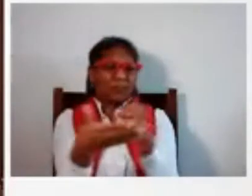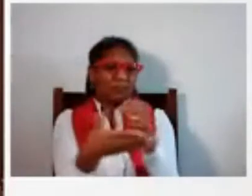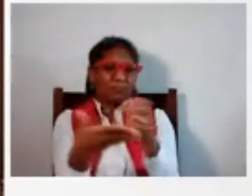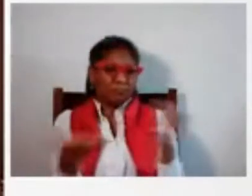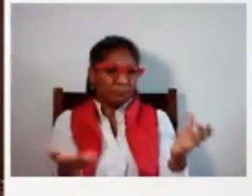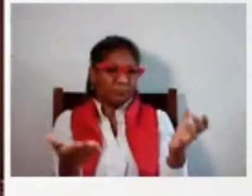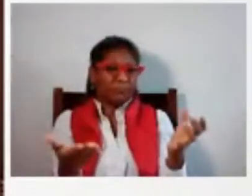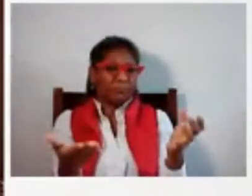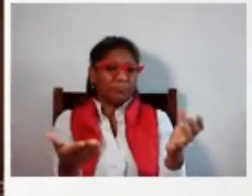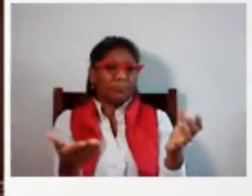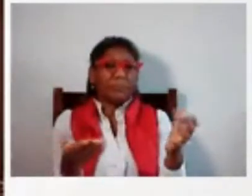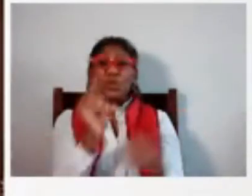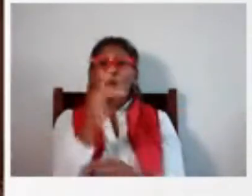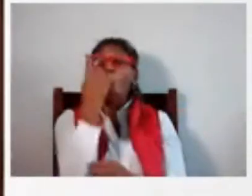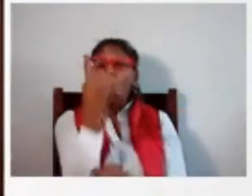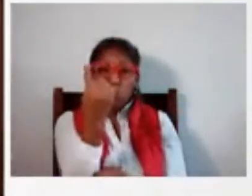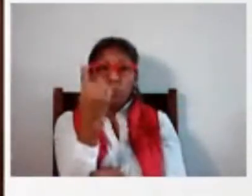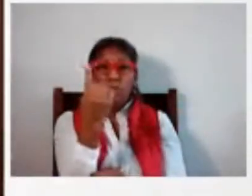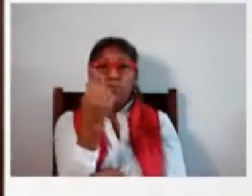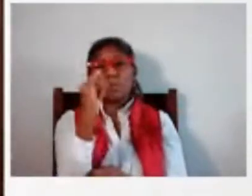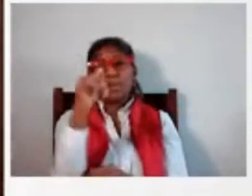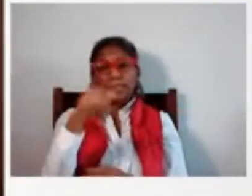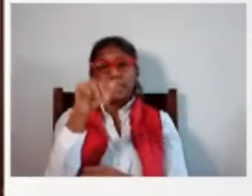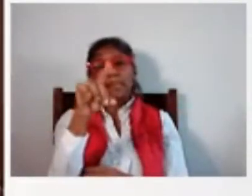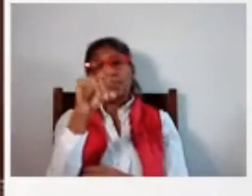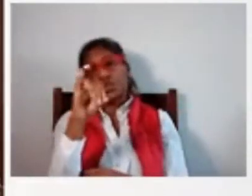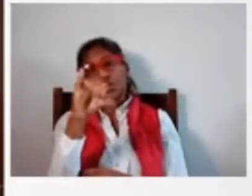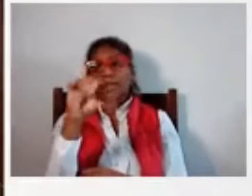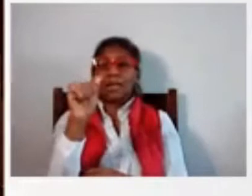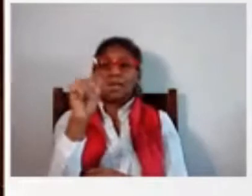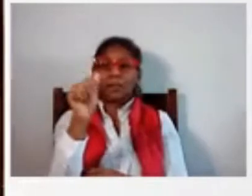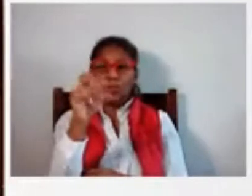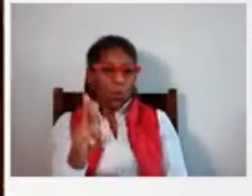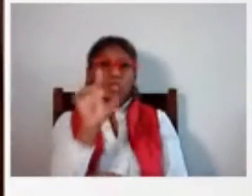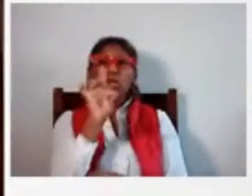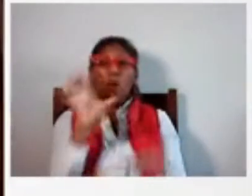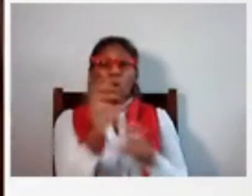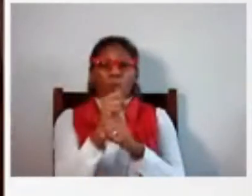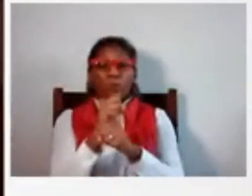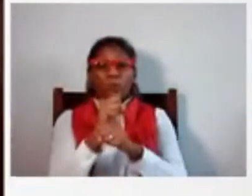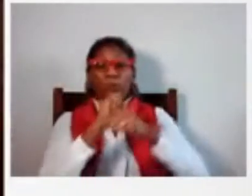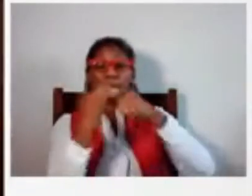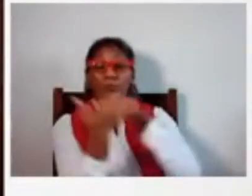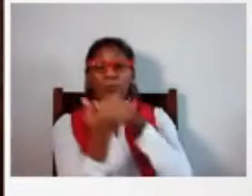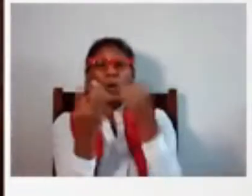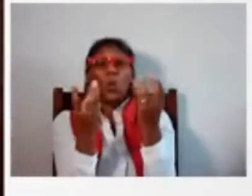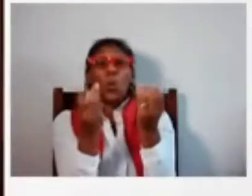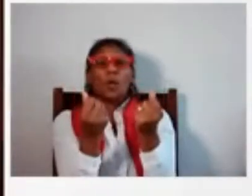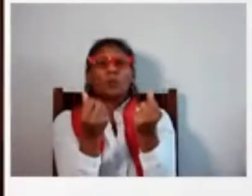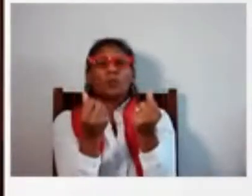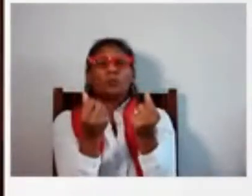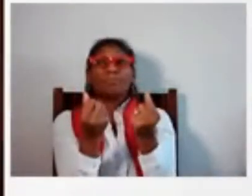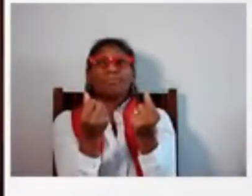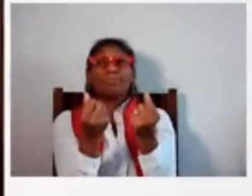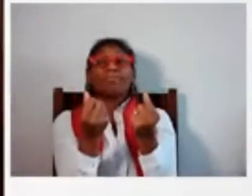da forma como se entendesse, seja pela ocupação dos leitos sozinho, ou seja pelo número de casos confirmados, entender qual era o nível de risco. A gente entende